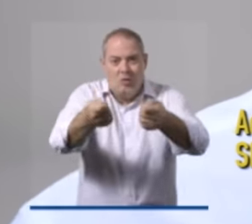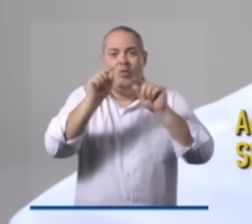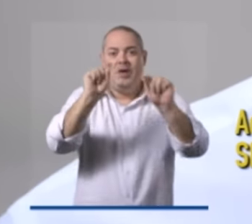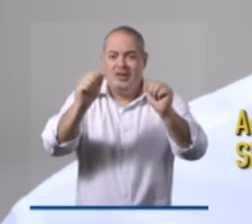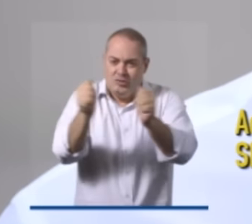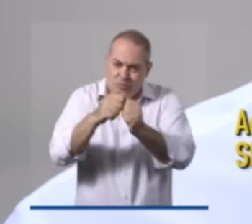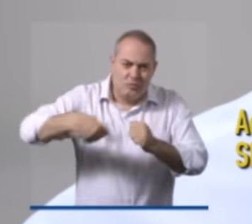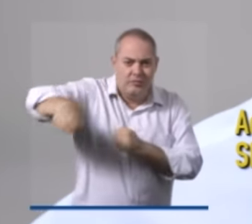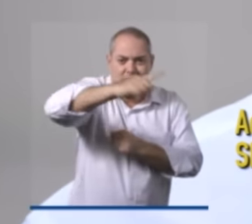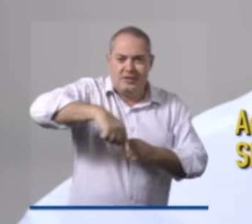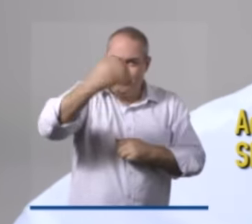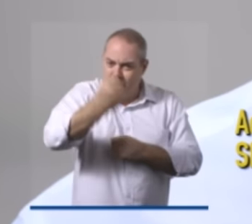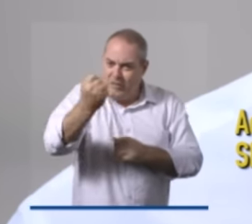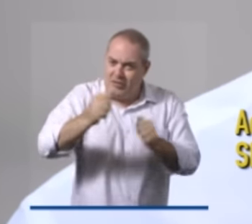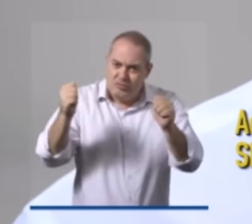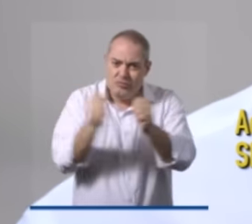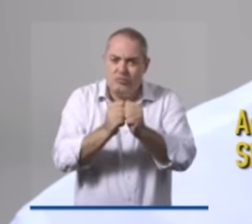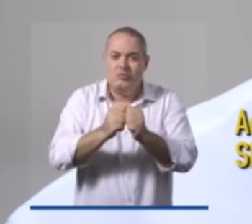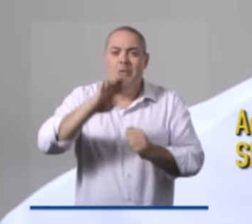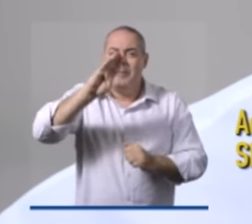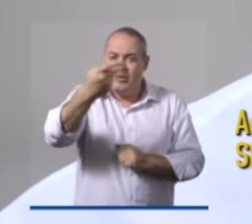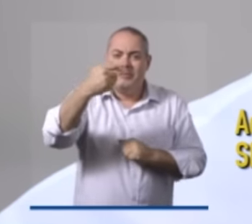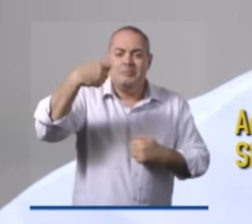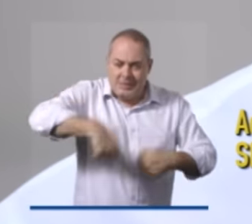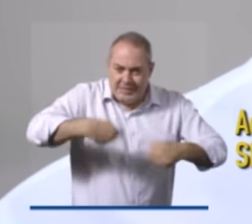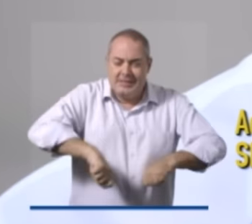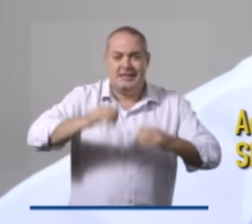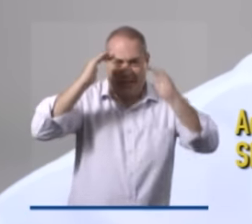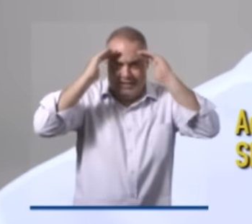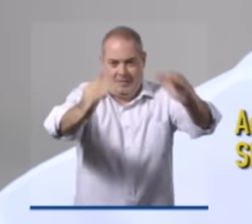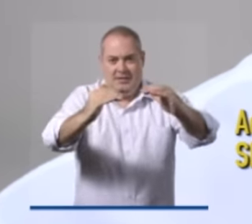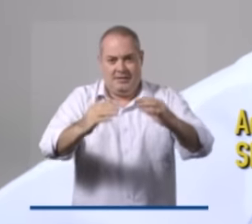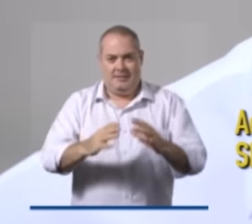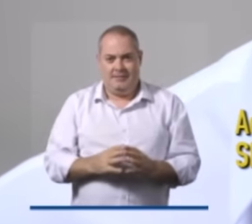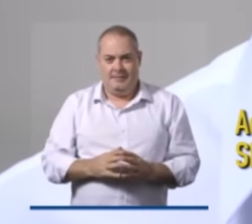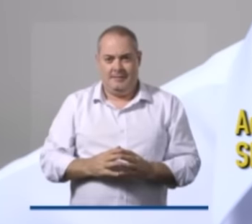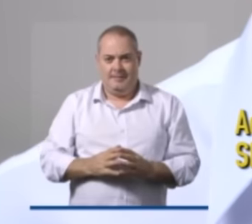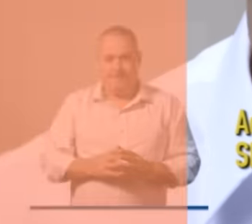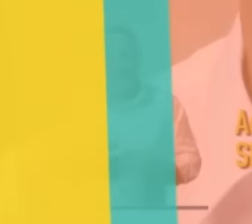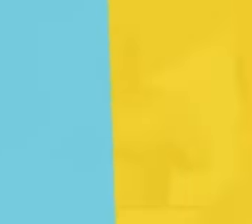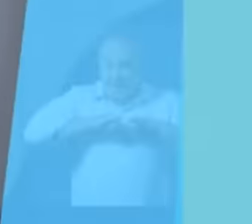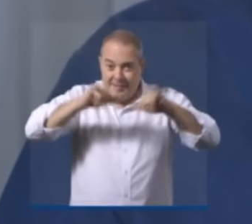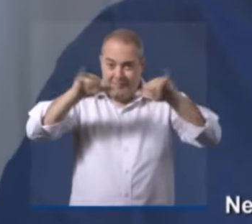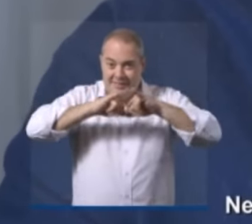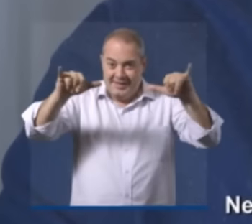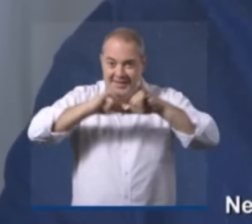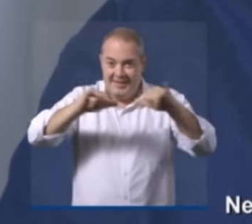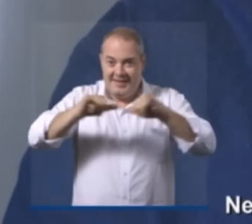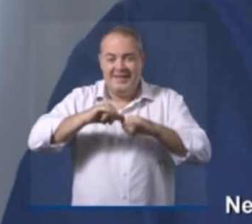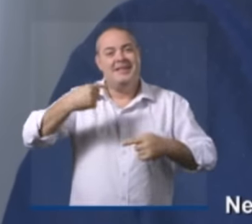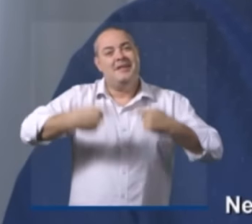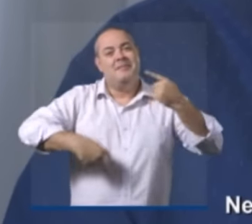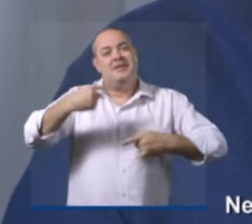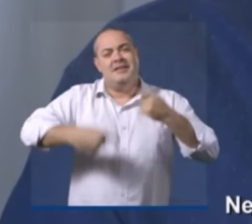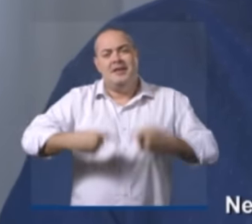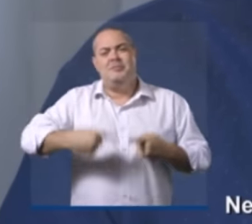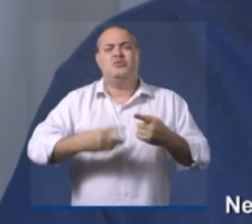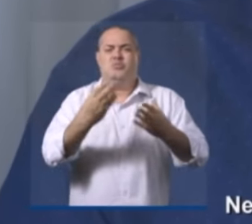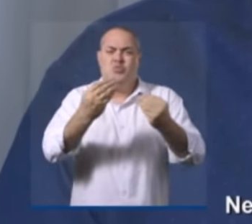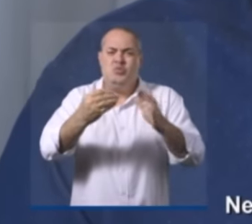enganar. Venha conosco, vamos com João Leite, porque Belo Horizonte merece respeito. Nesta